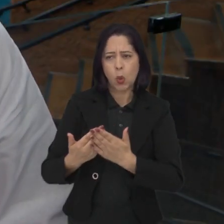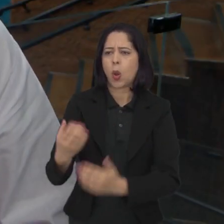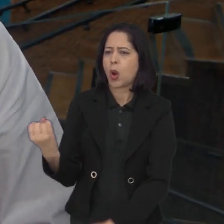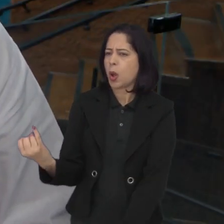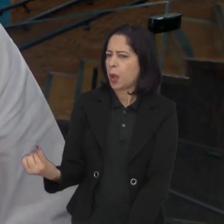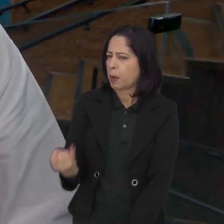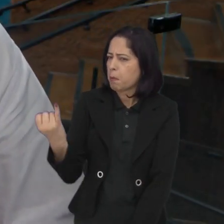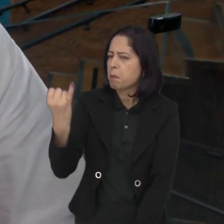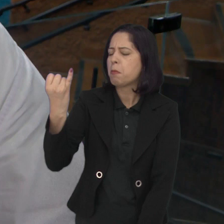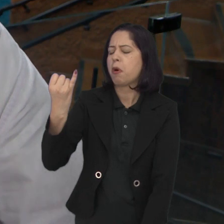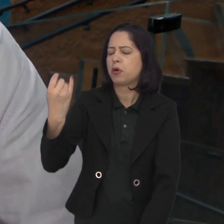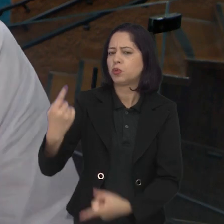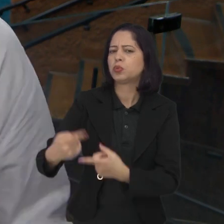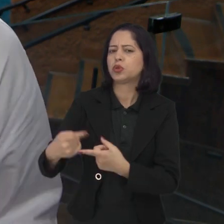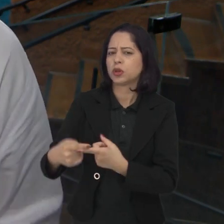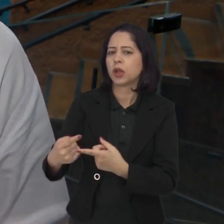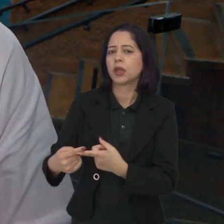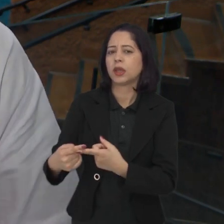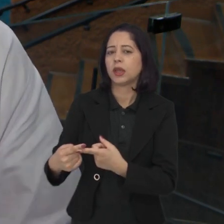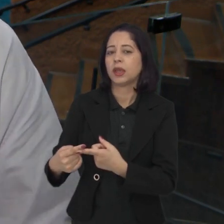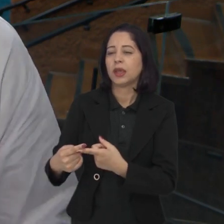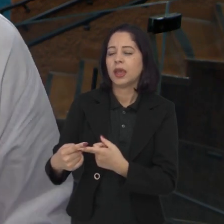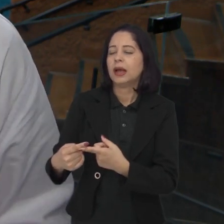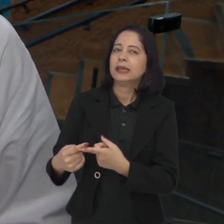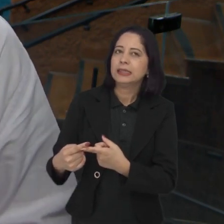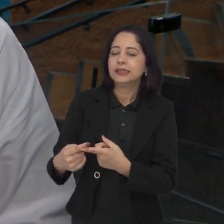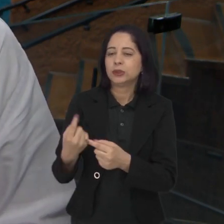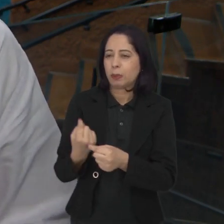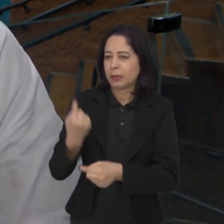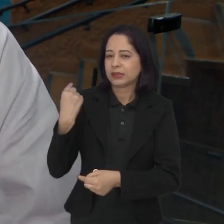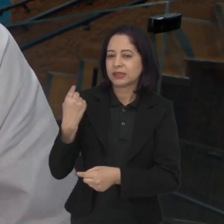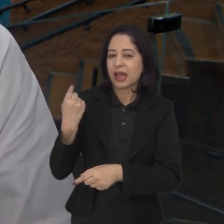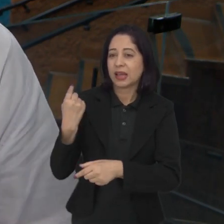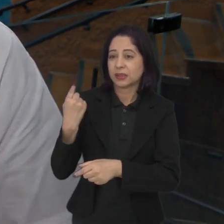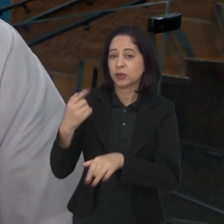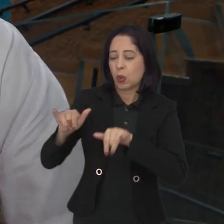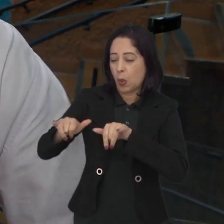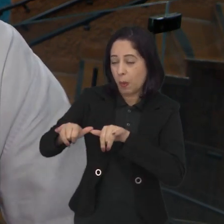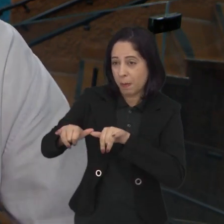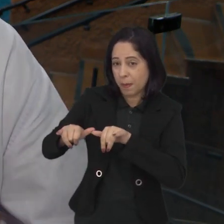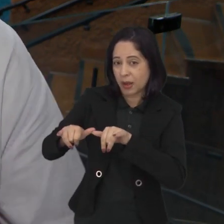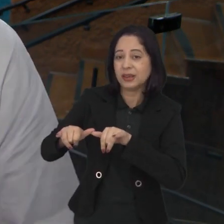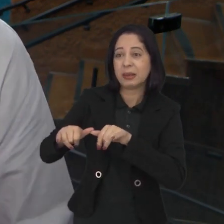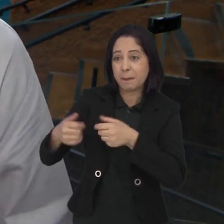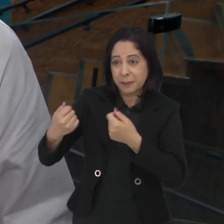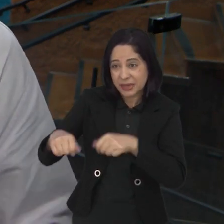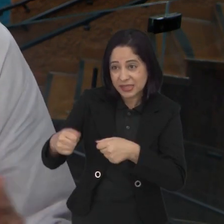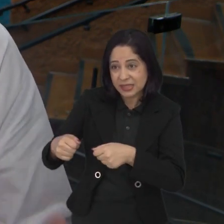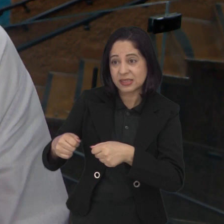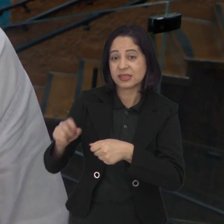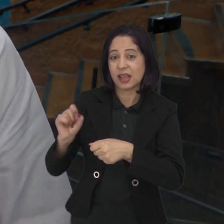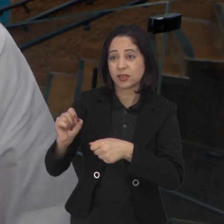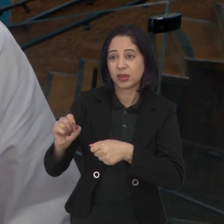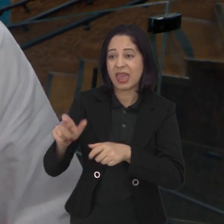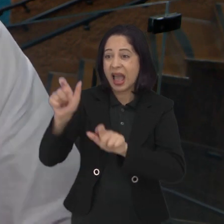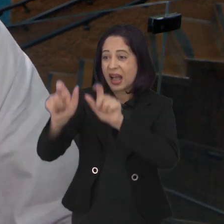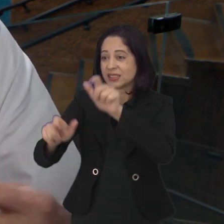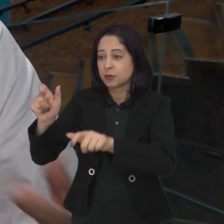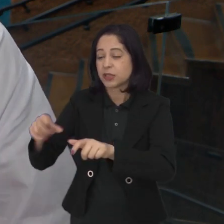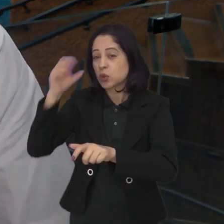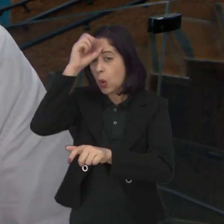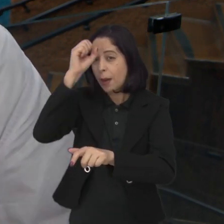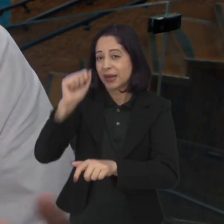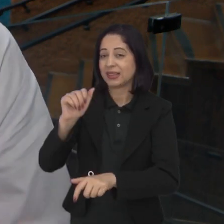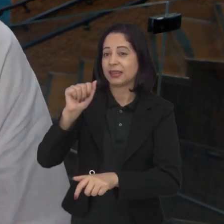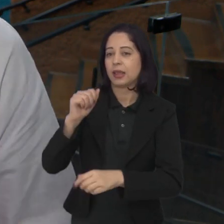José, porque nós estávamos num momento em que o mercado necessitava de pessoas alfabetizadas, né?